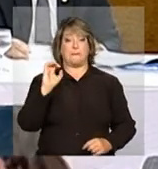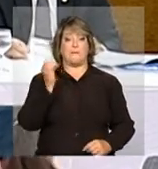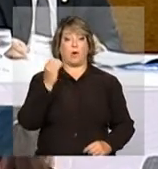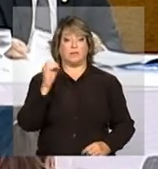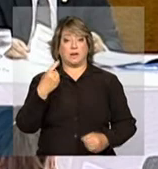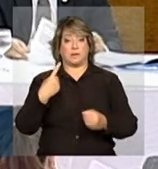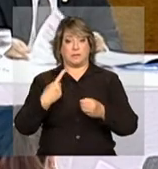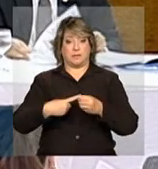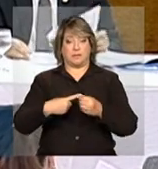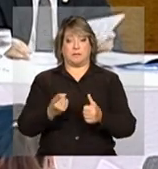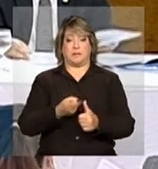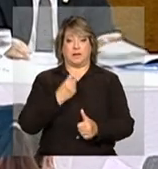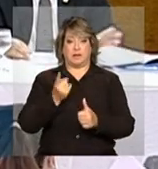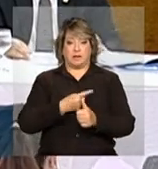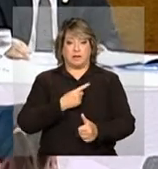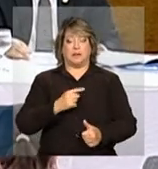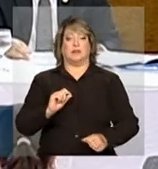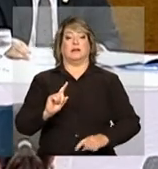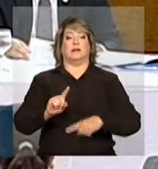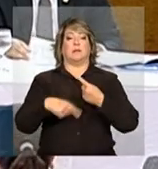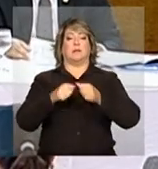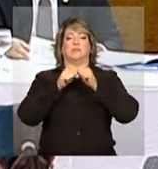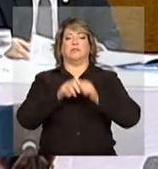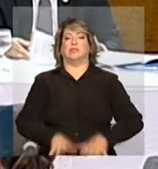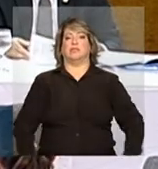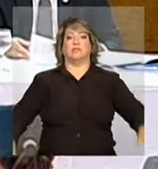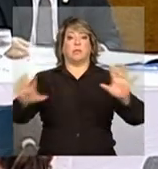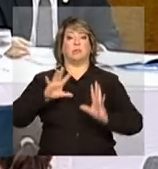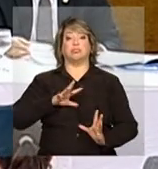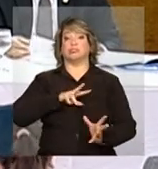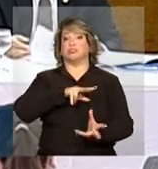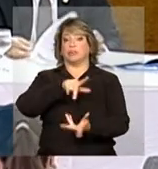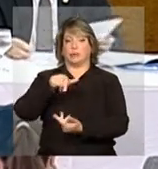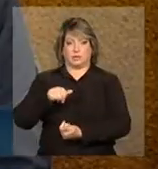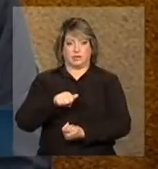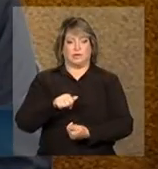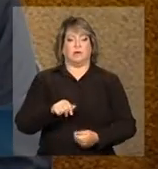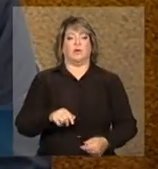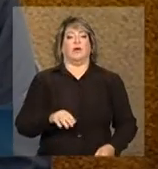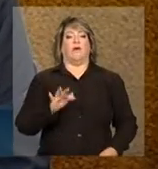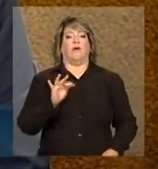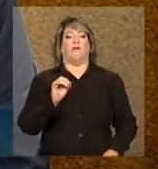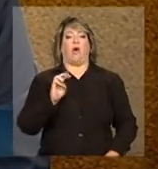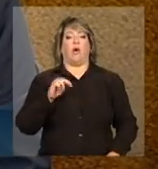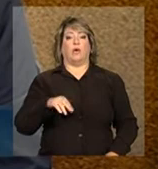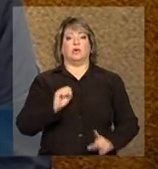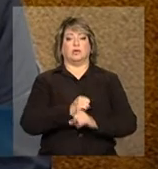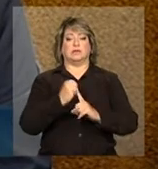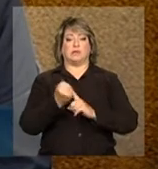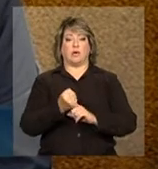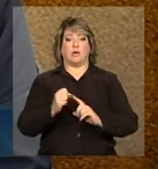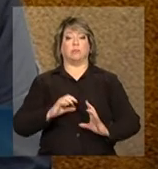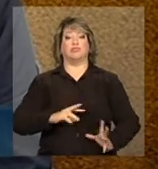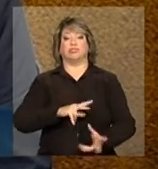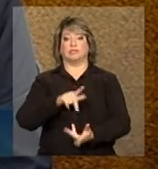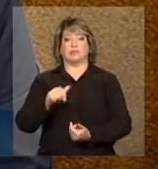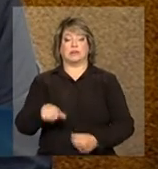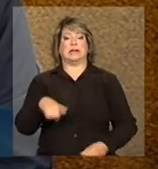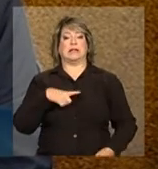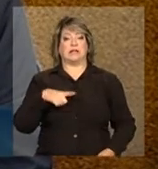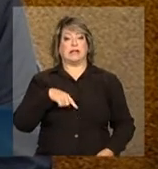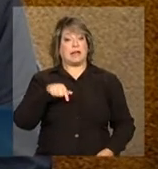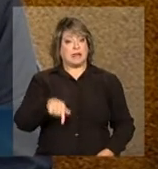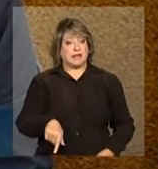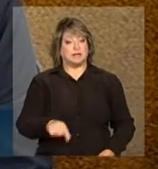depois isso se disseminou por todo o planeta. O Fórum Social Mundial é uma expressão